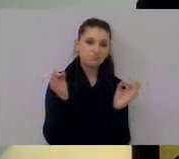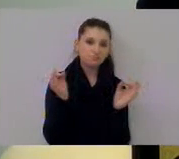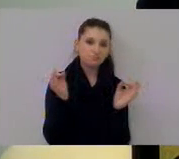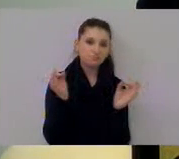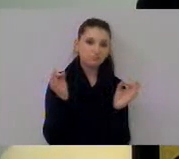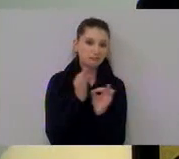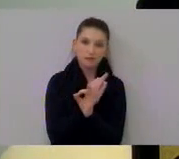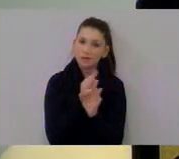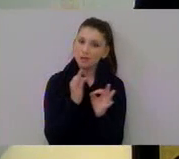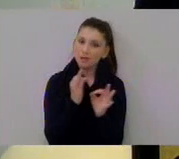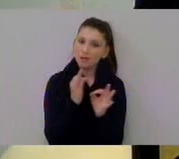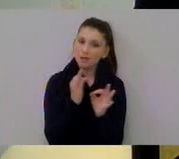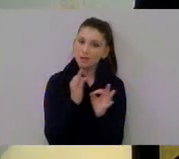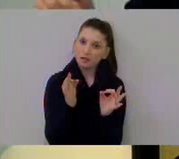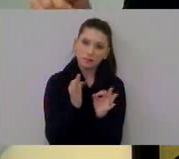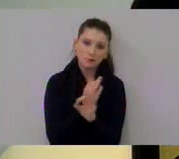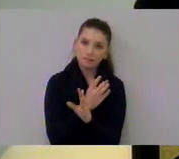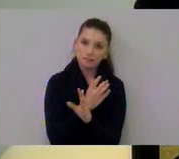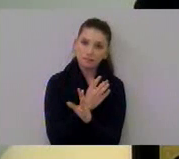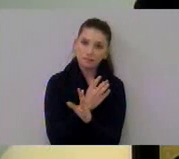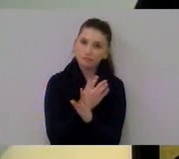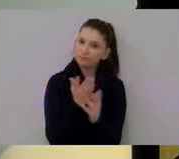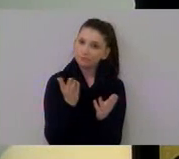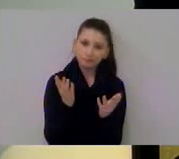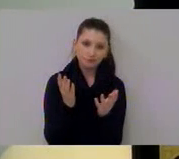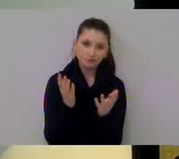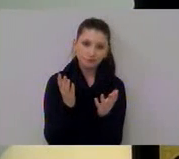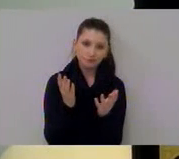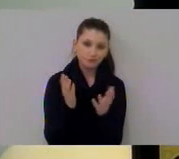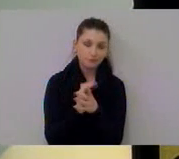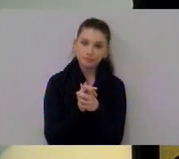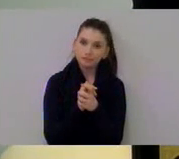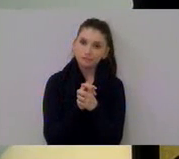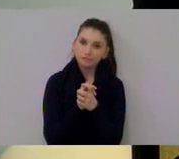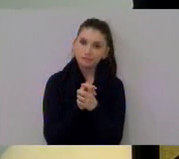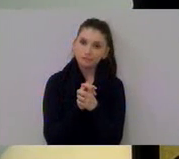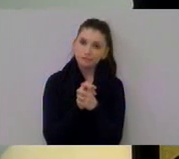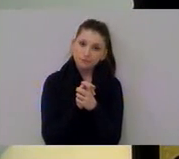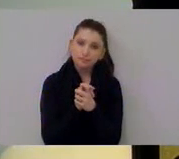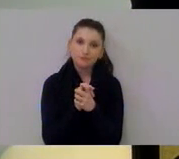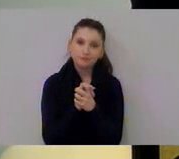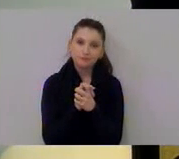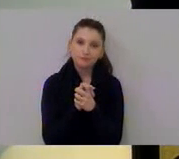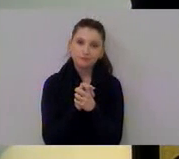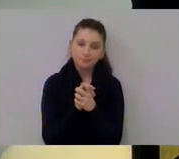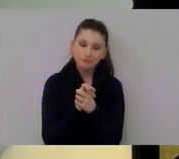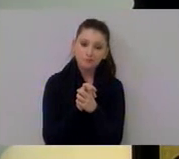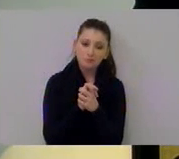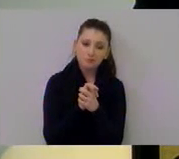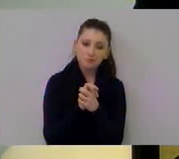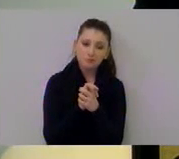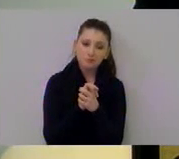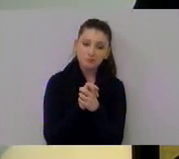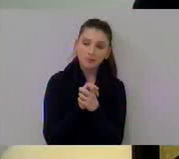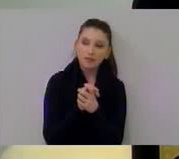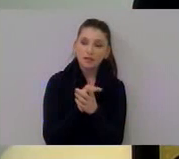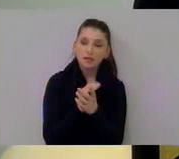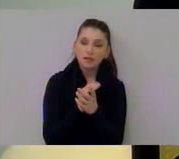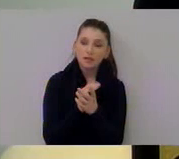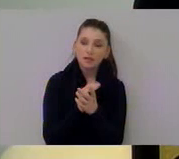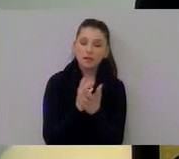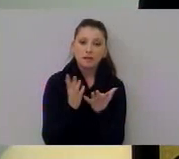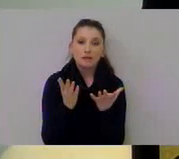Por isso, a vinda desses senhores e essa senhora até essa casa.